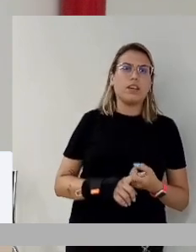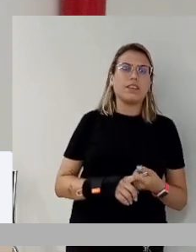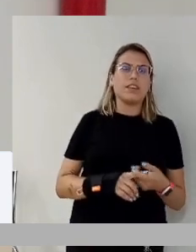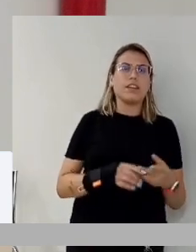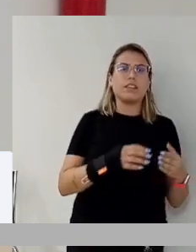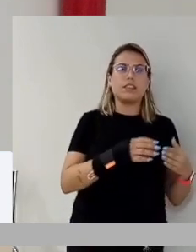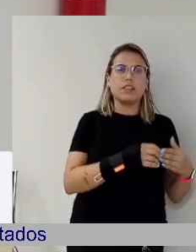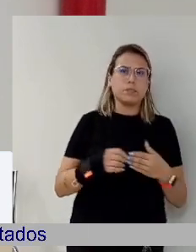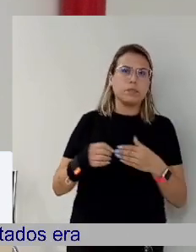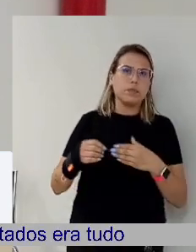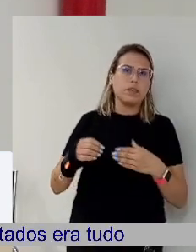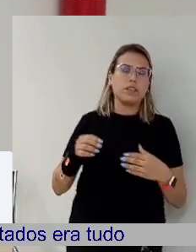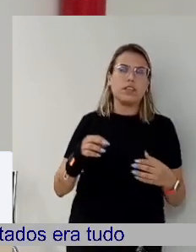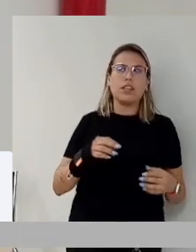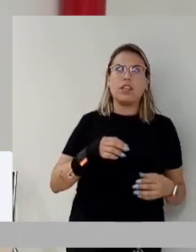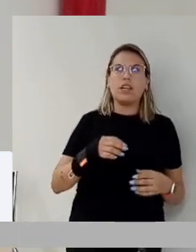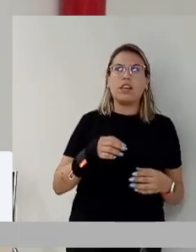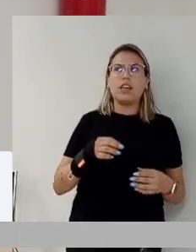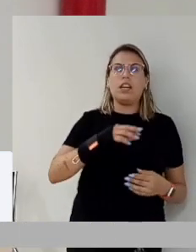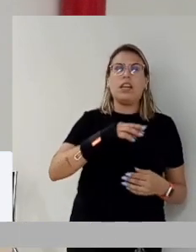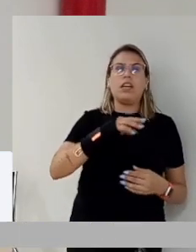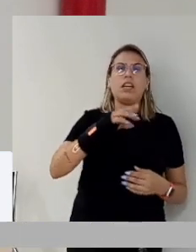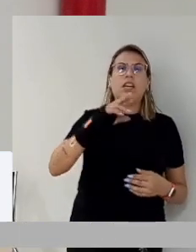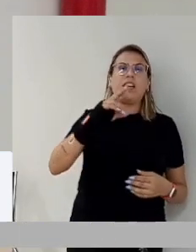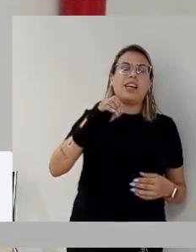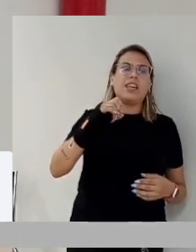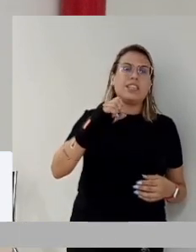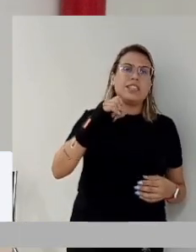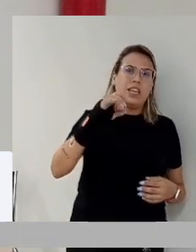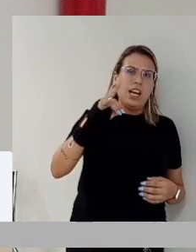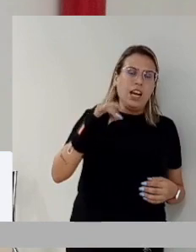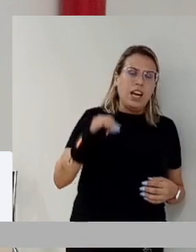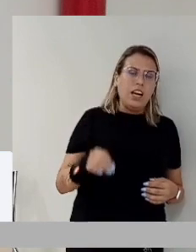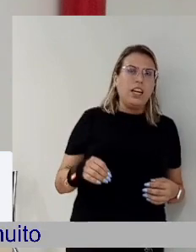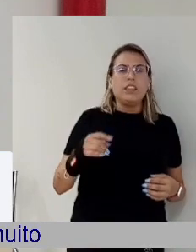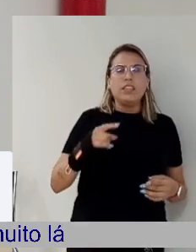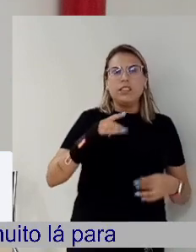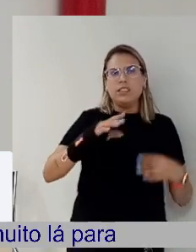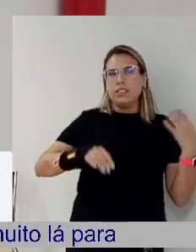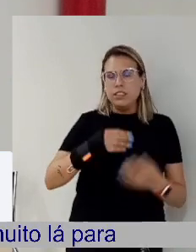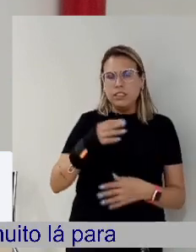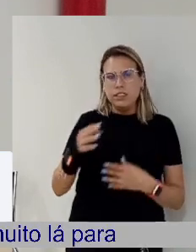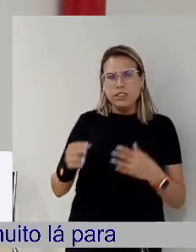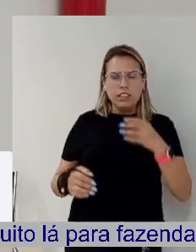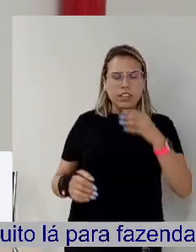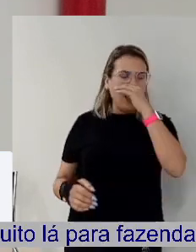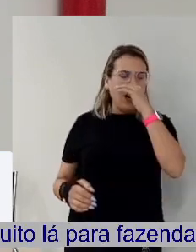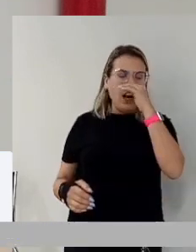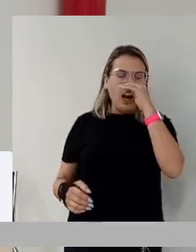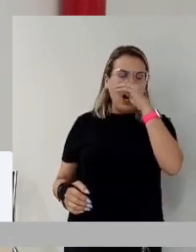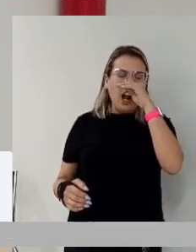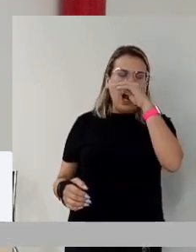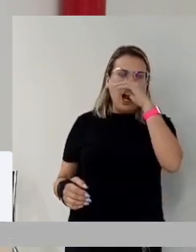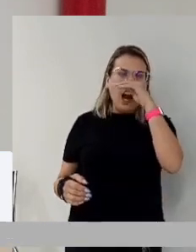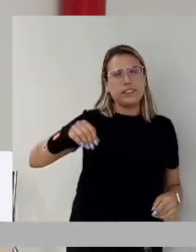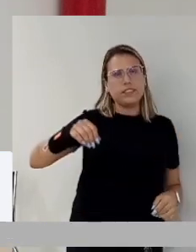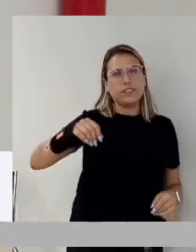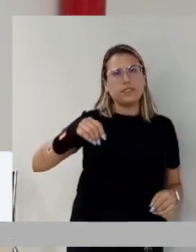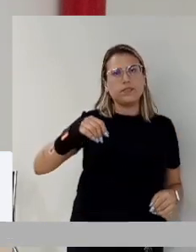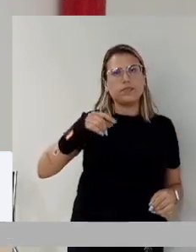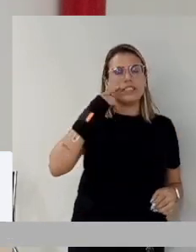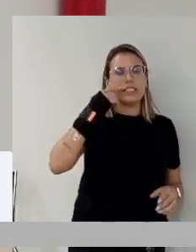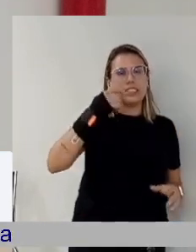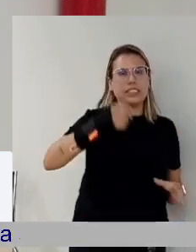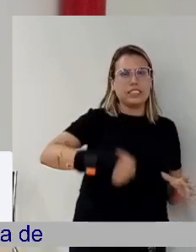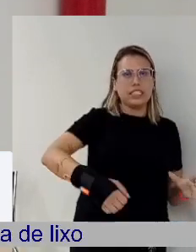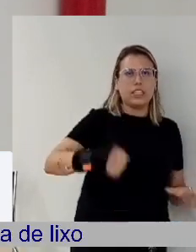resíduo eraa tudo em chevolet velho que inclusive muito nós ia muito lá para fazenda pouca terra e muitas vezes as sacola